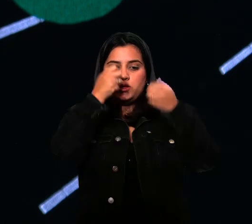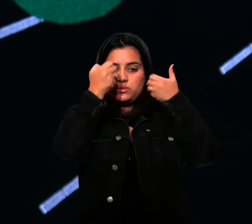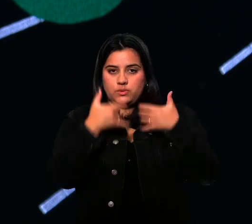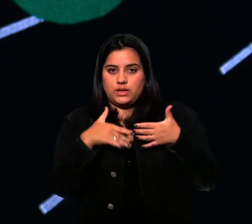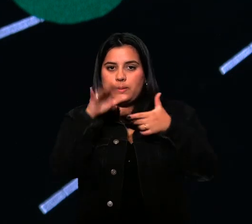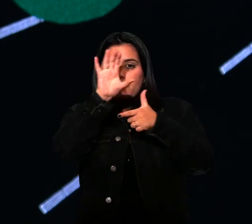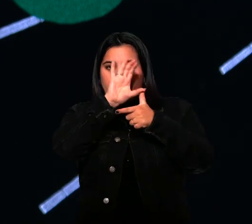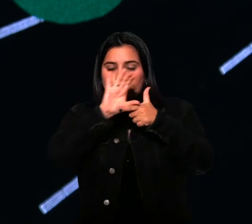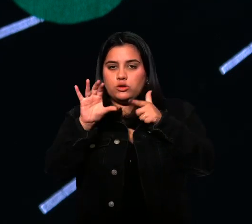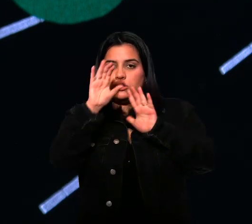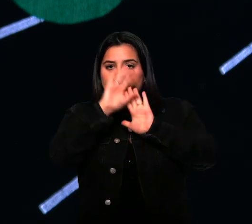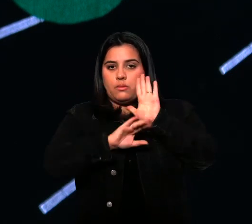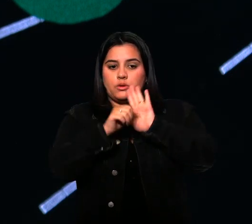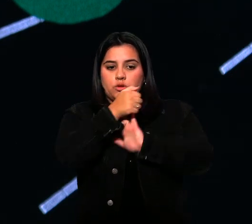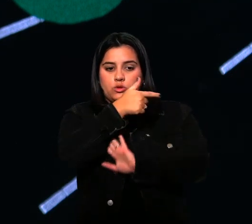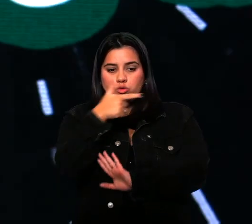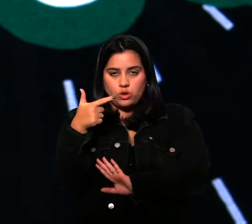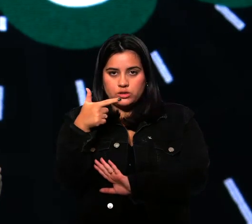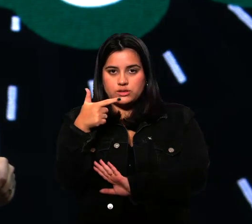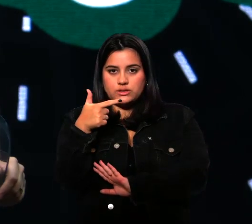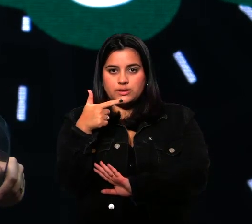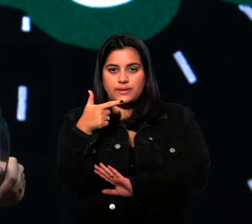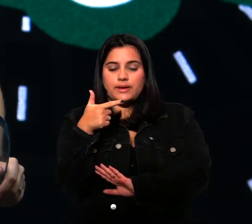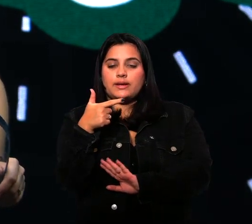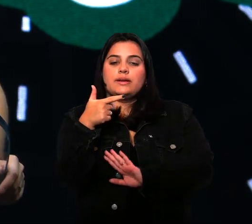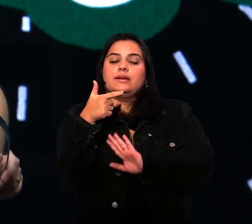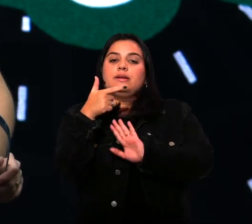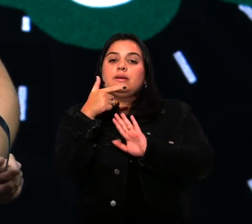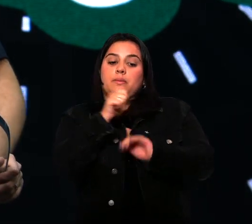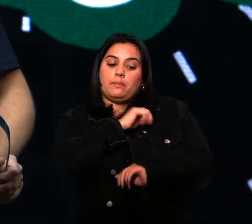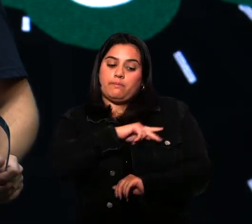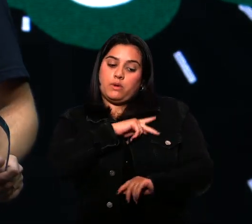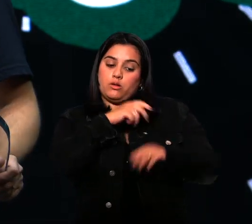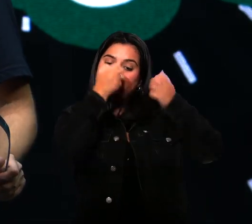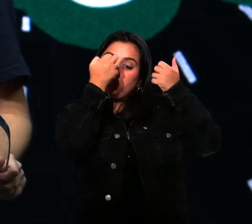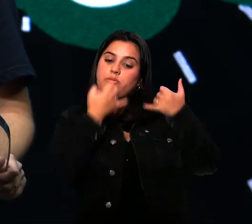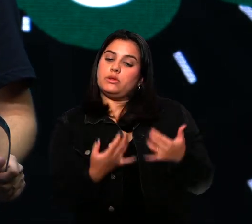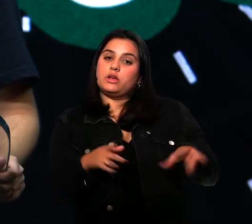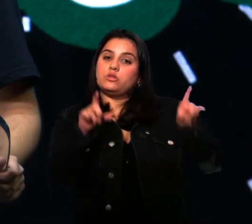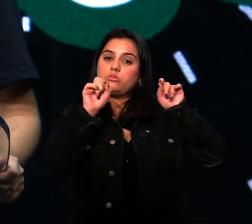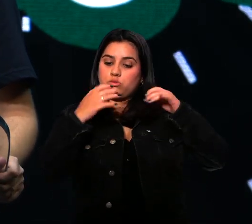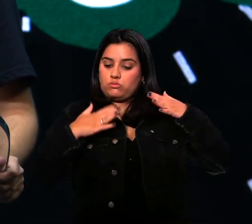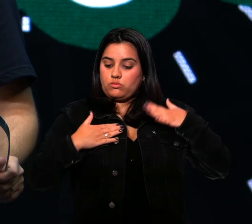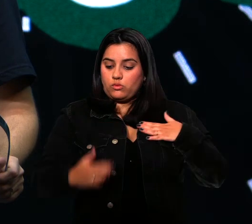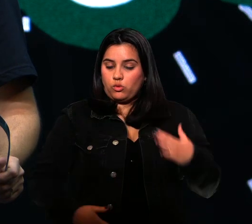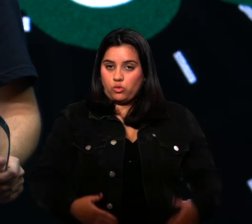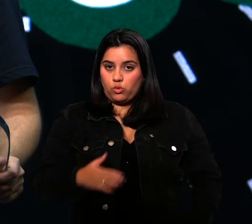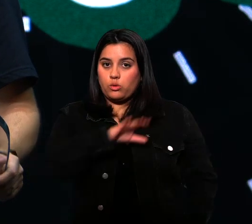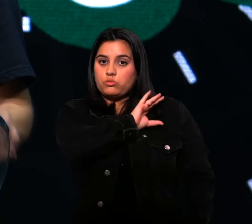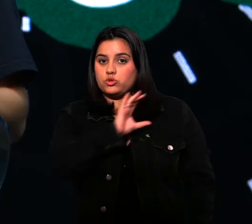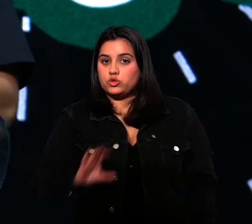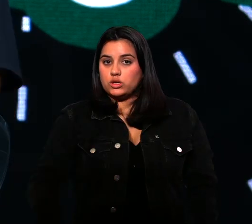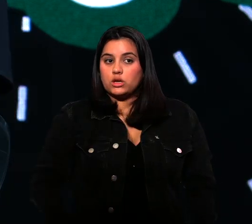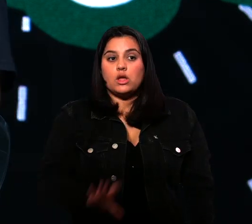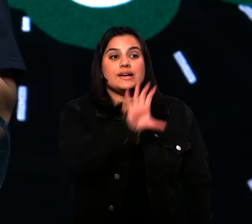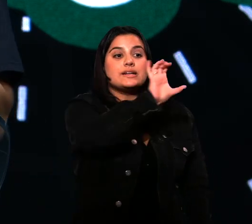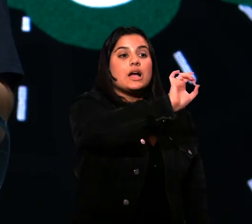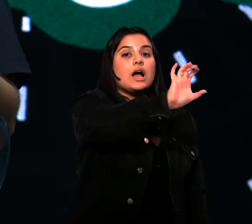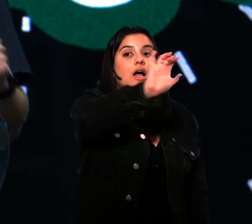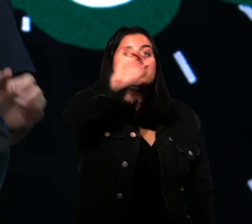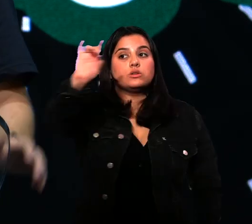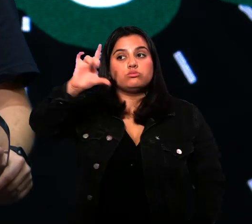12, logo depois desse capítulo que estamos estudando, Paulo fala sobre o corpo de Cristo, onde cada um tem o seu